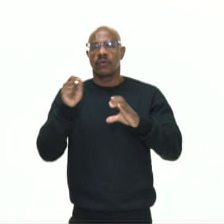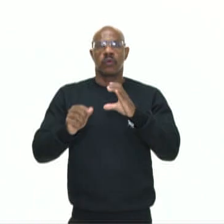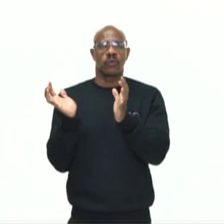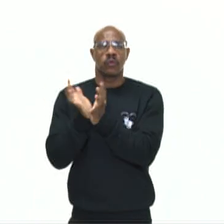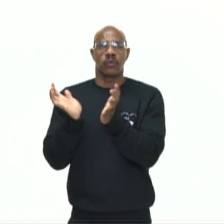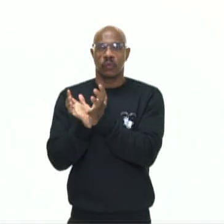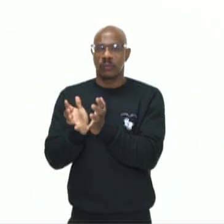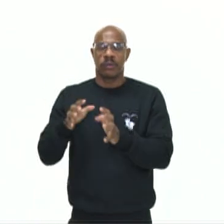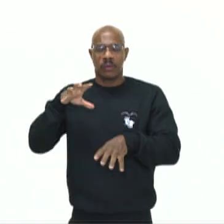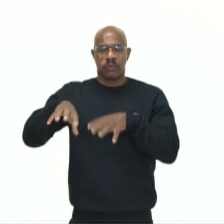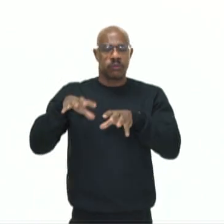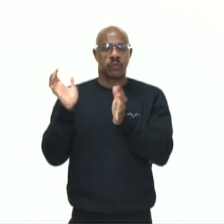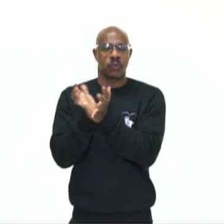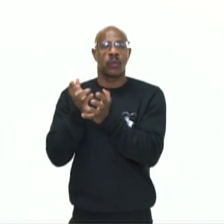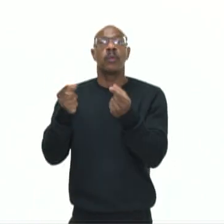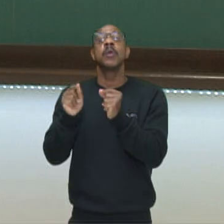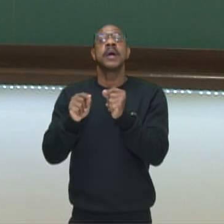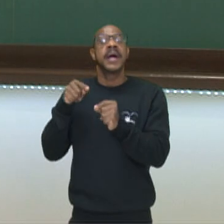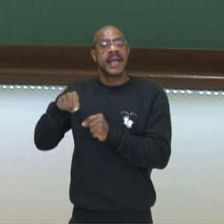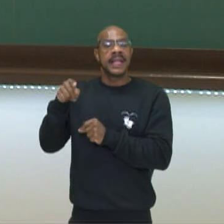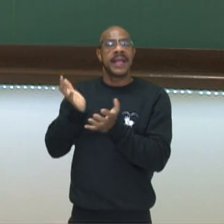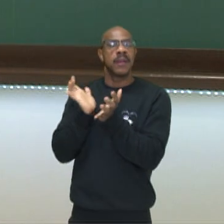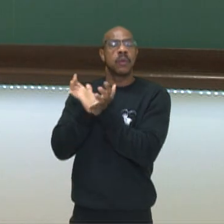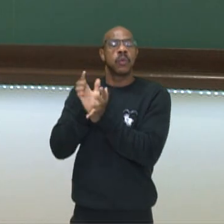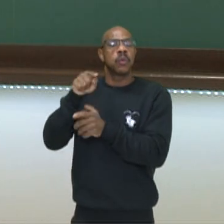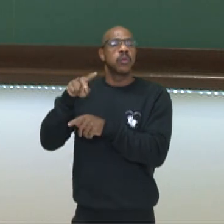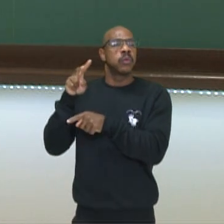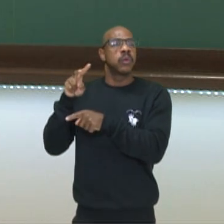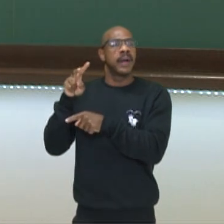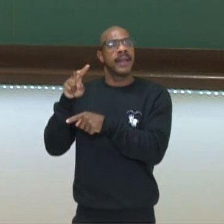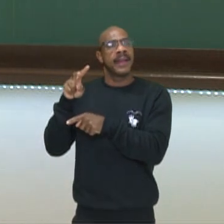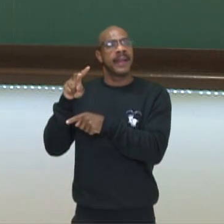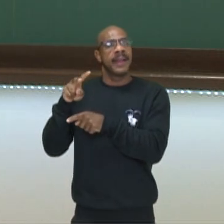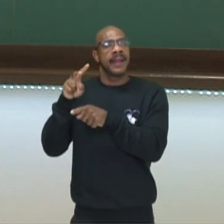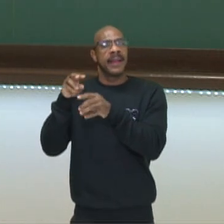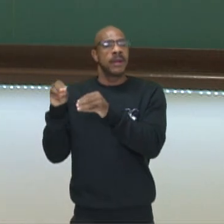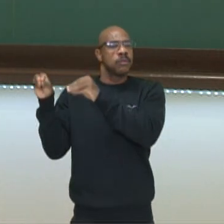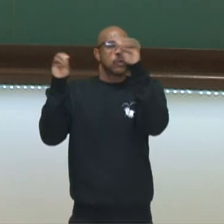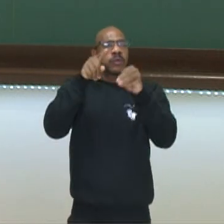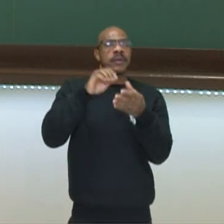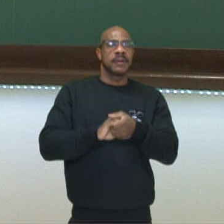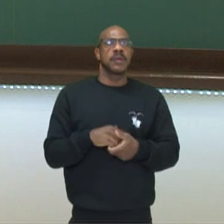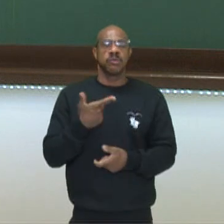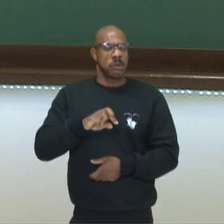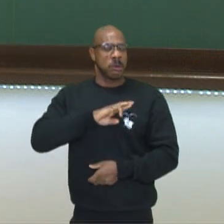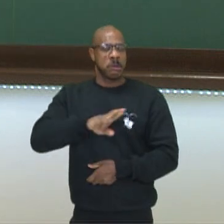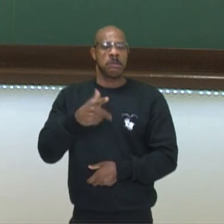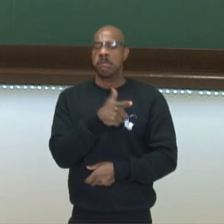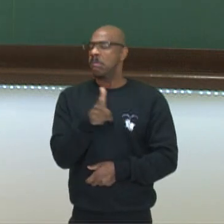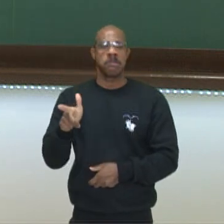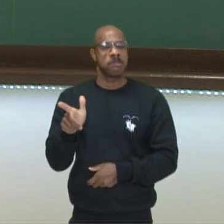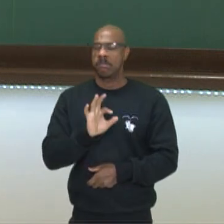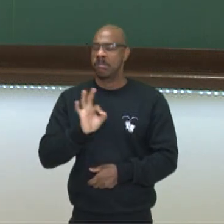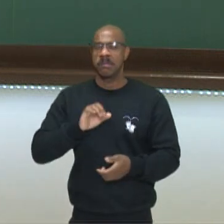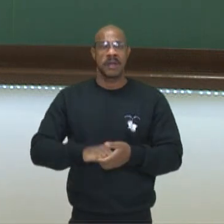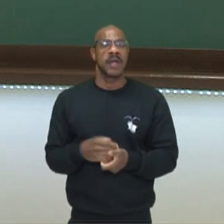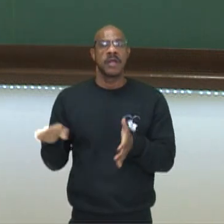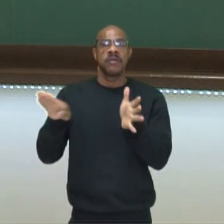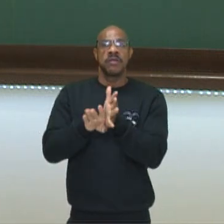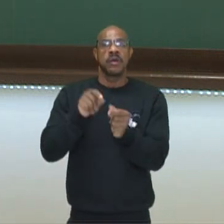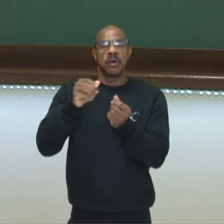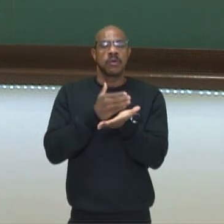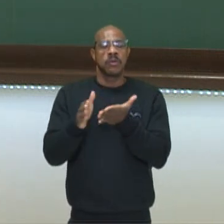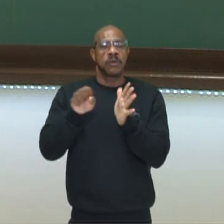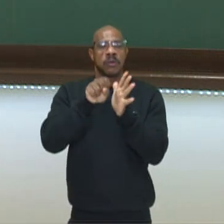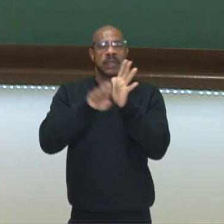desses colonos, porque eles eram puritanos, eles não eram aí da religião católica. Eles chegam no início